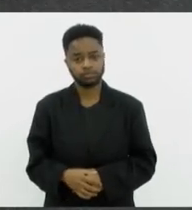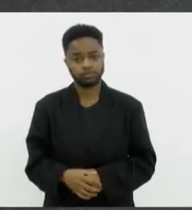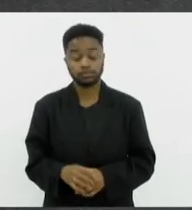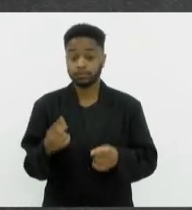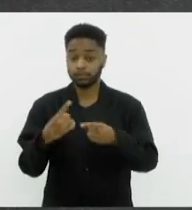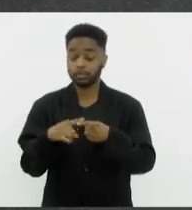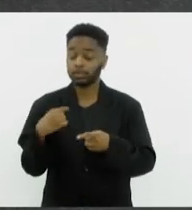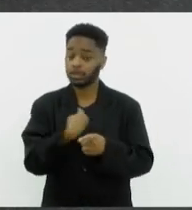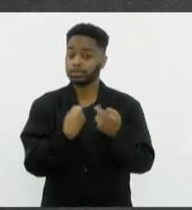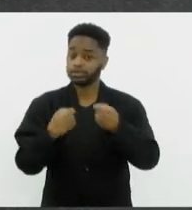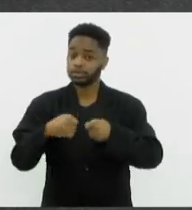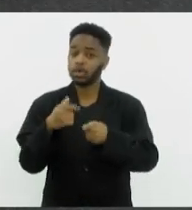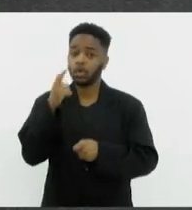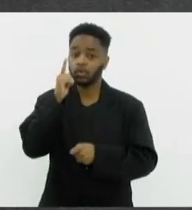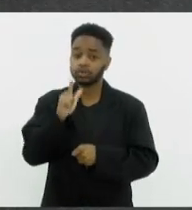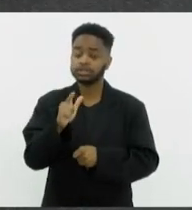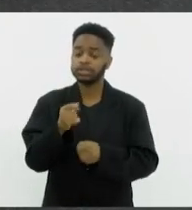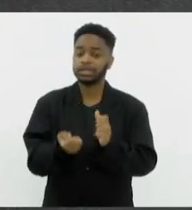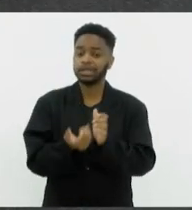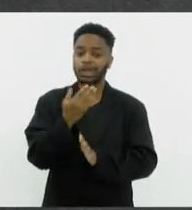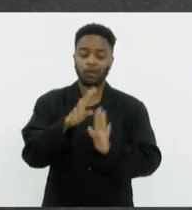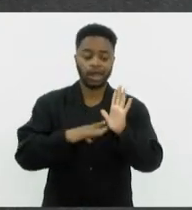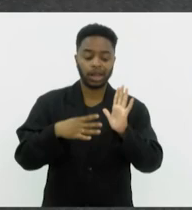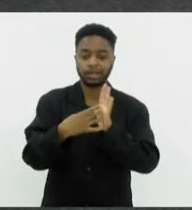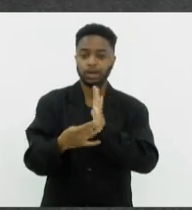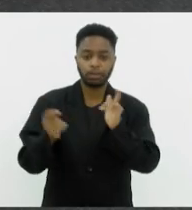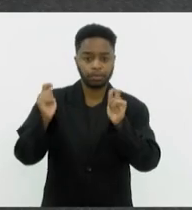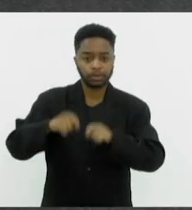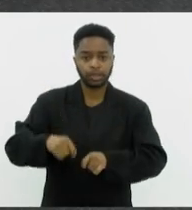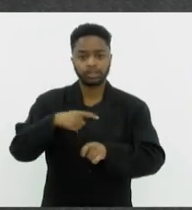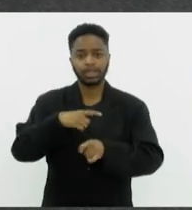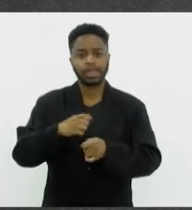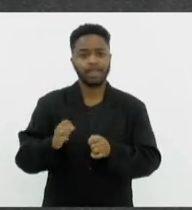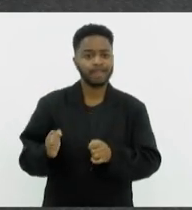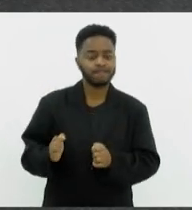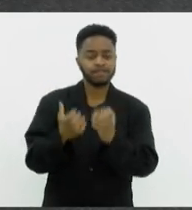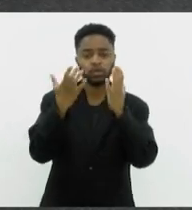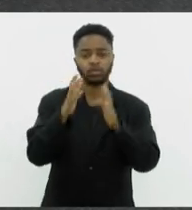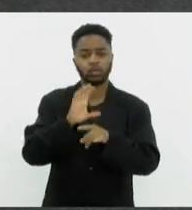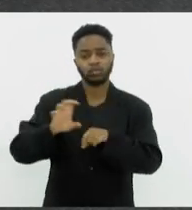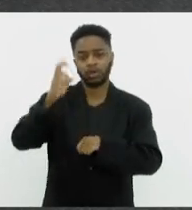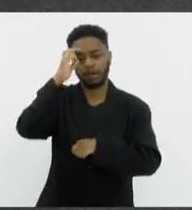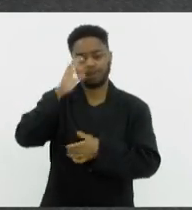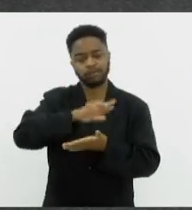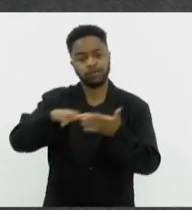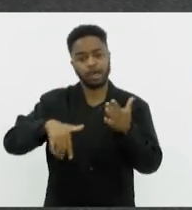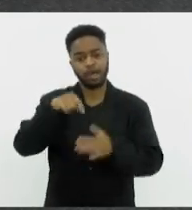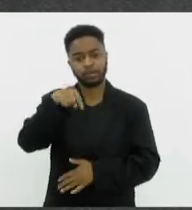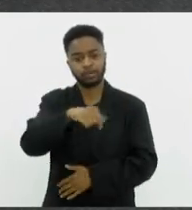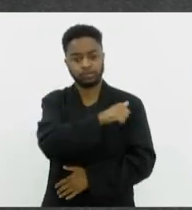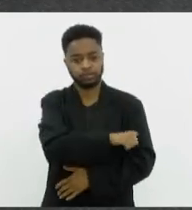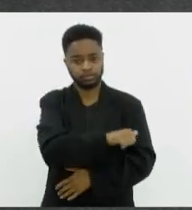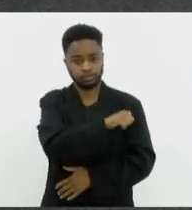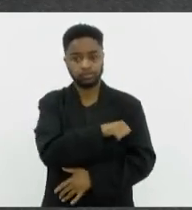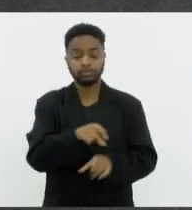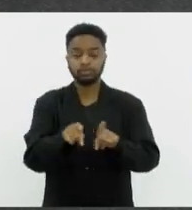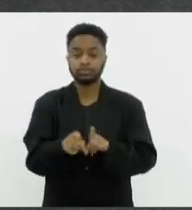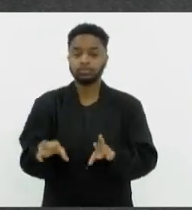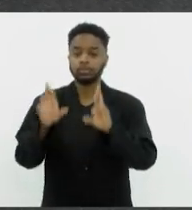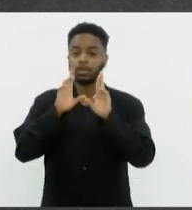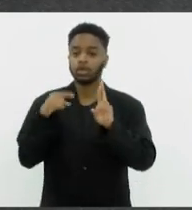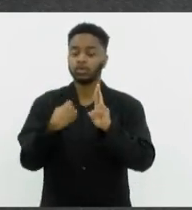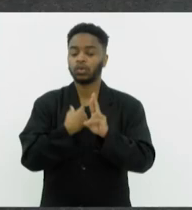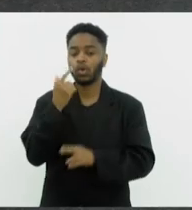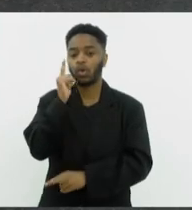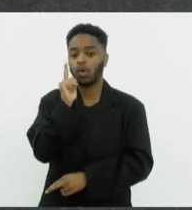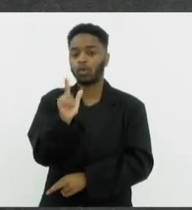gente consiga construir um calendário potente de grandes eventos culturais no Estado do Rio de Janeiro e que a gente